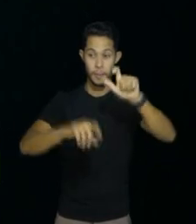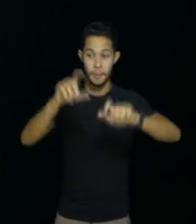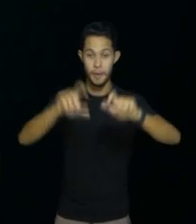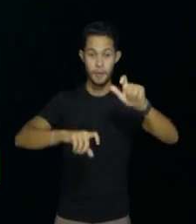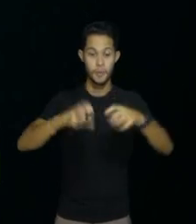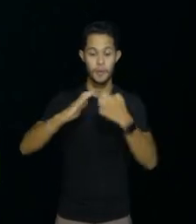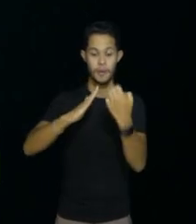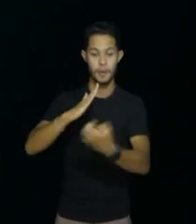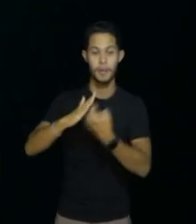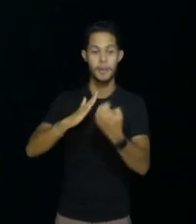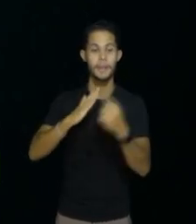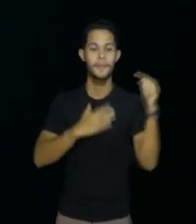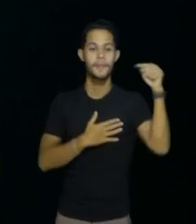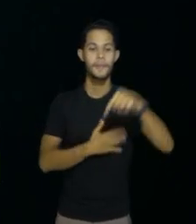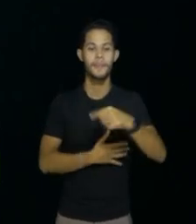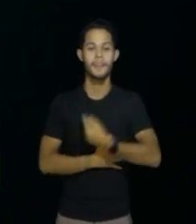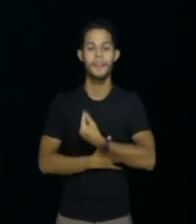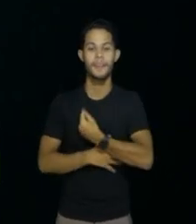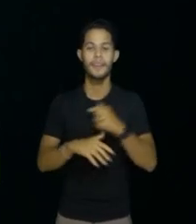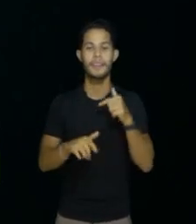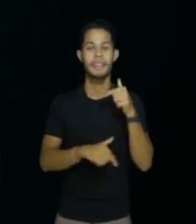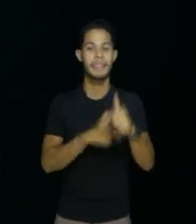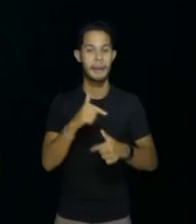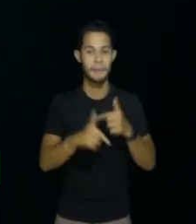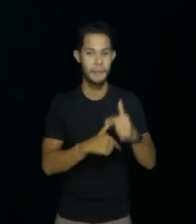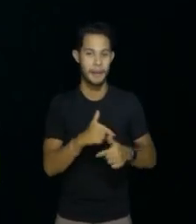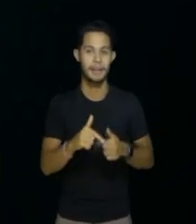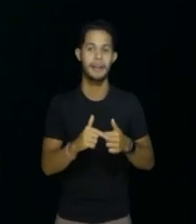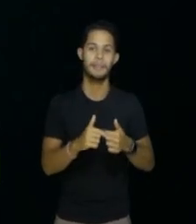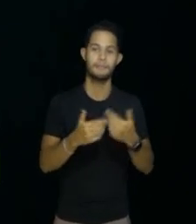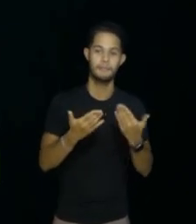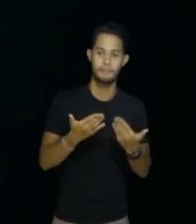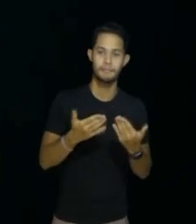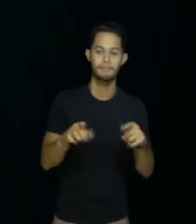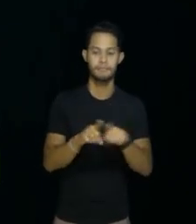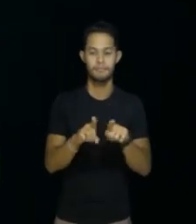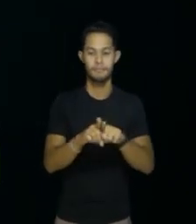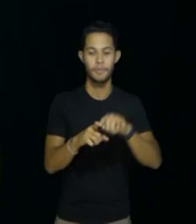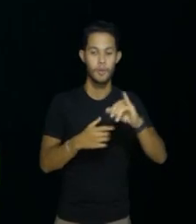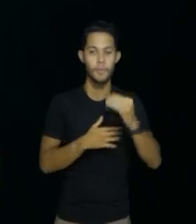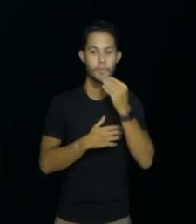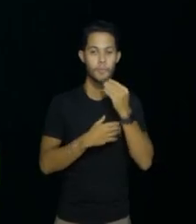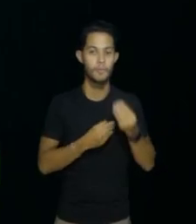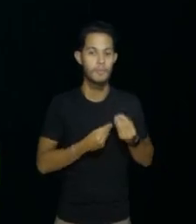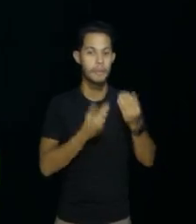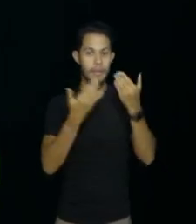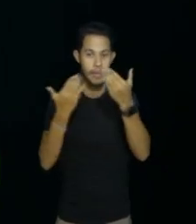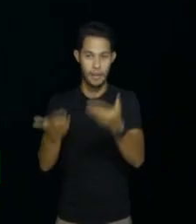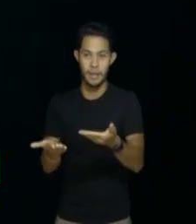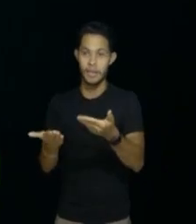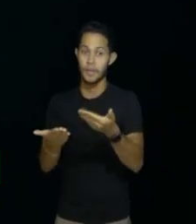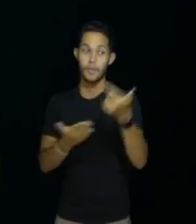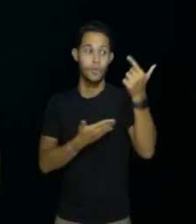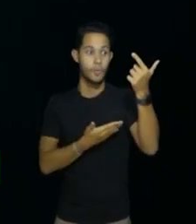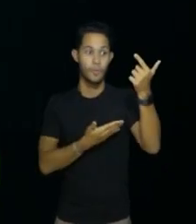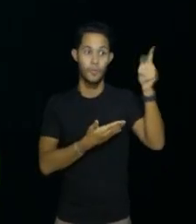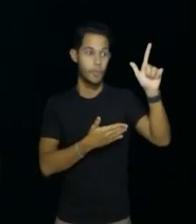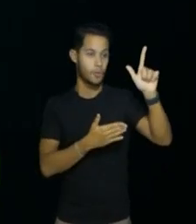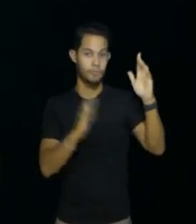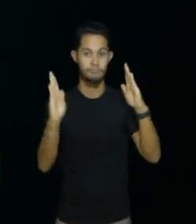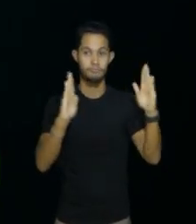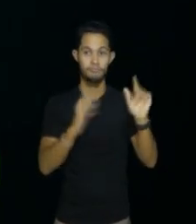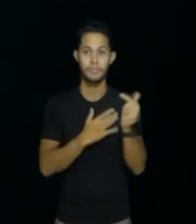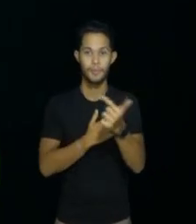atitude de trazer a Assembleia para próximo da gente, dar essa oportunidade que talvez nós não teríamos em outro momento, nos acalenta o